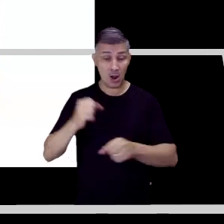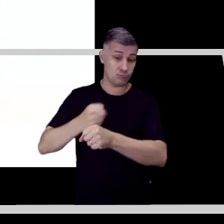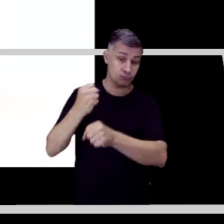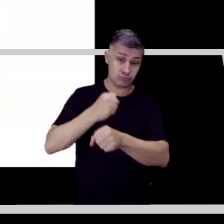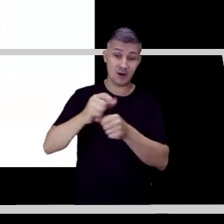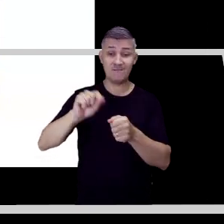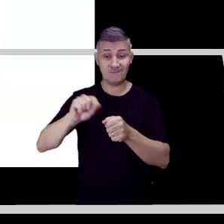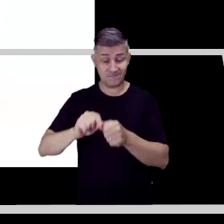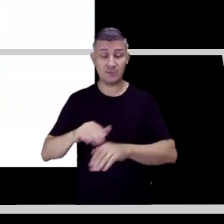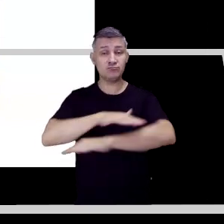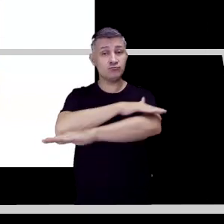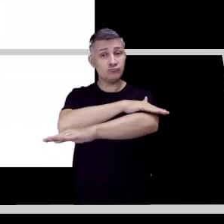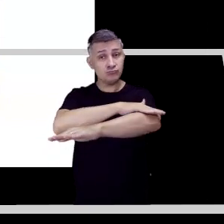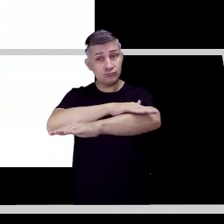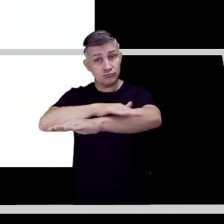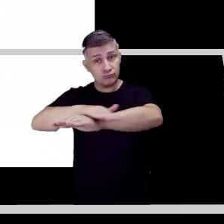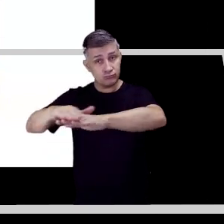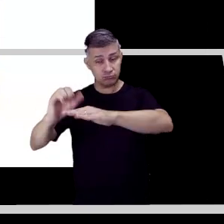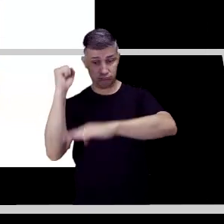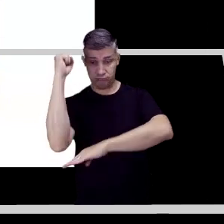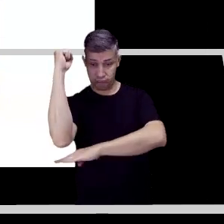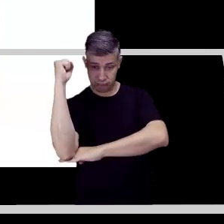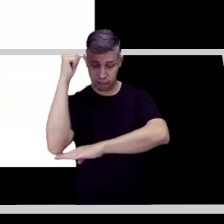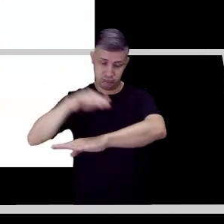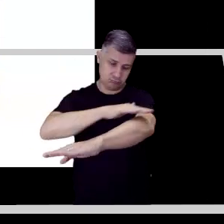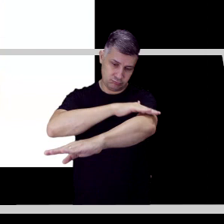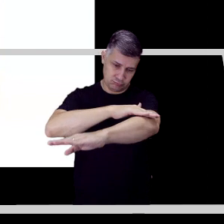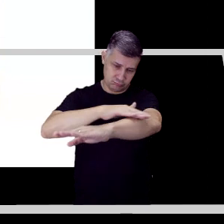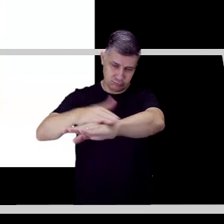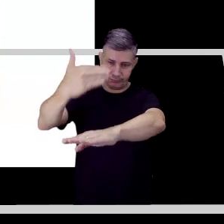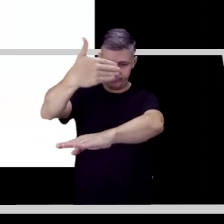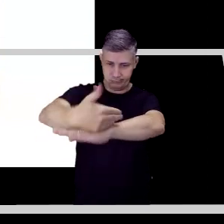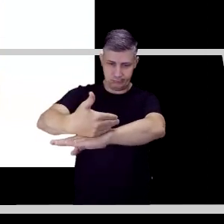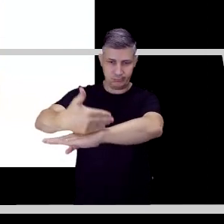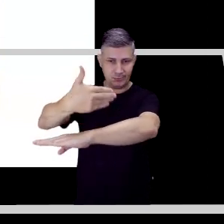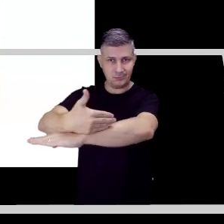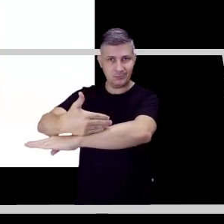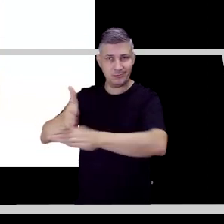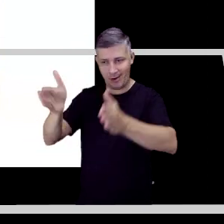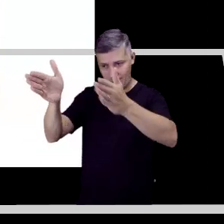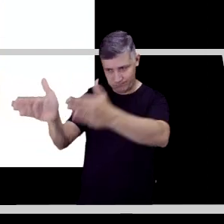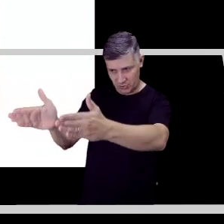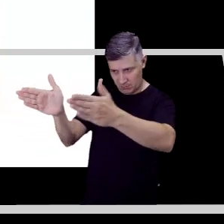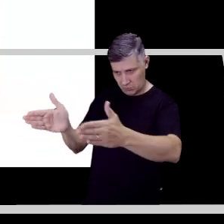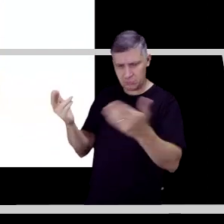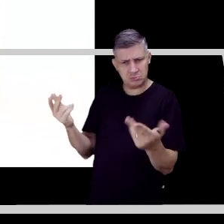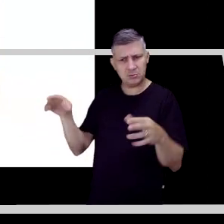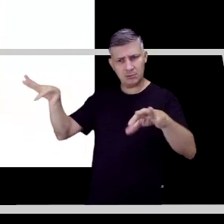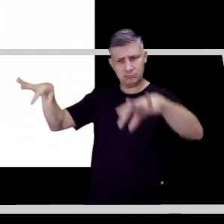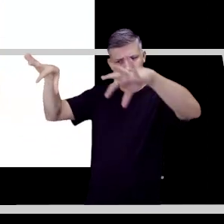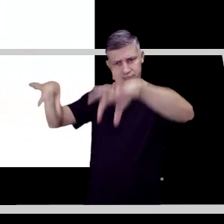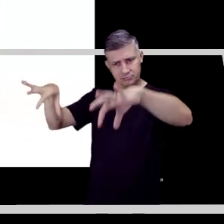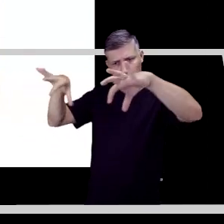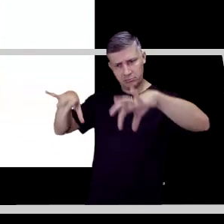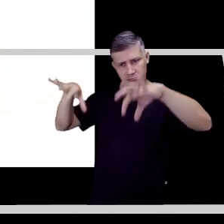preparado o canteiro de obras, é feita uma fundação em loco, são colocados os painéis laterais, que também são